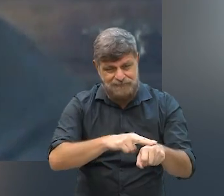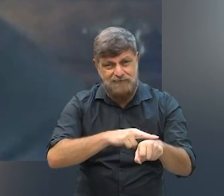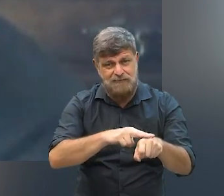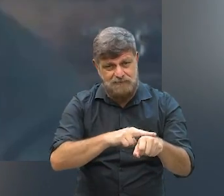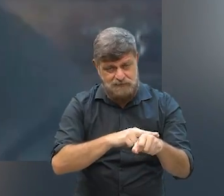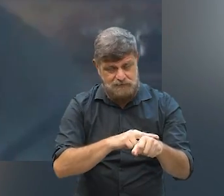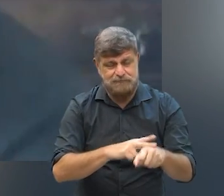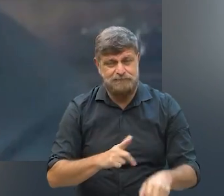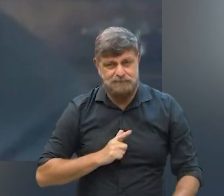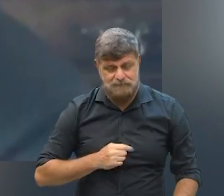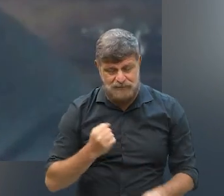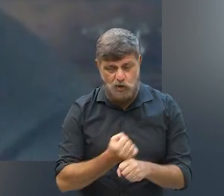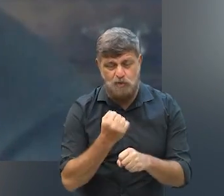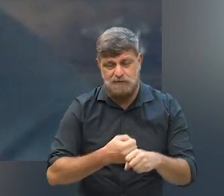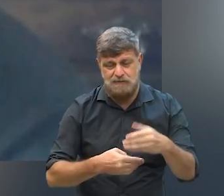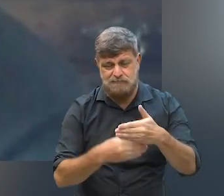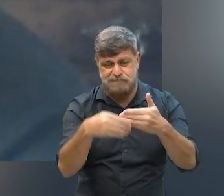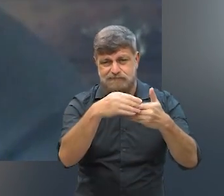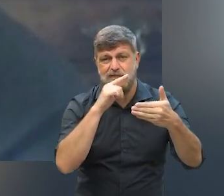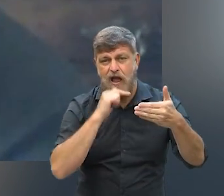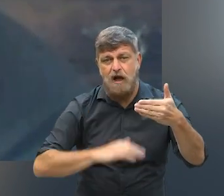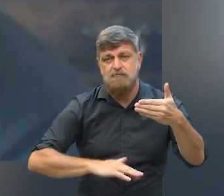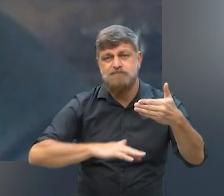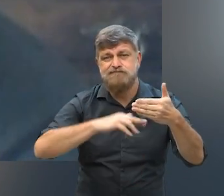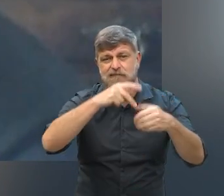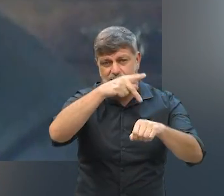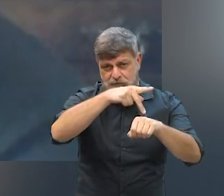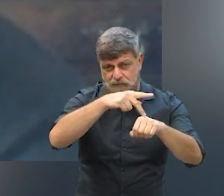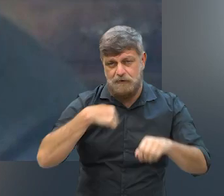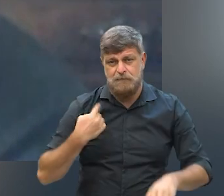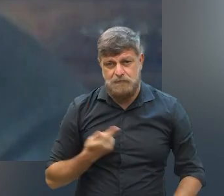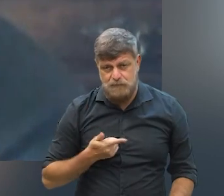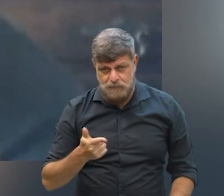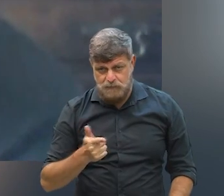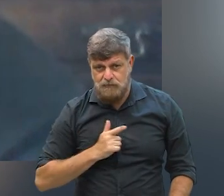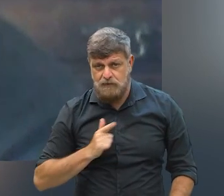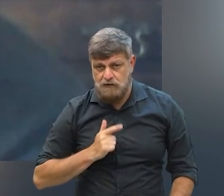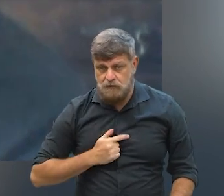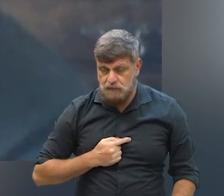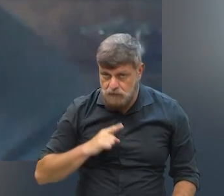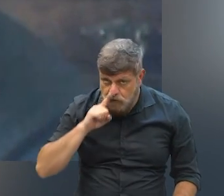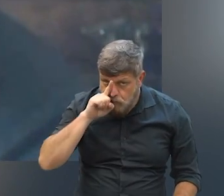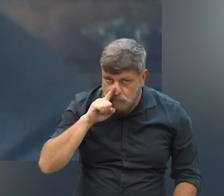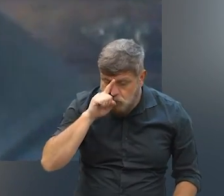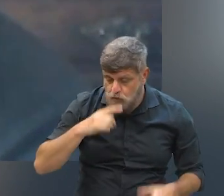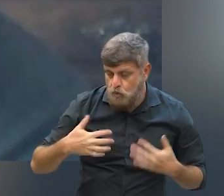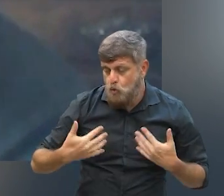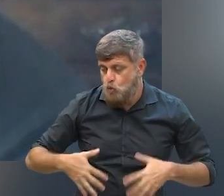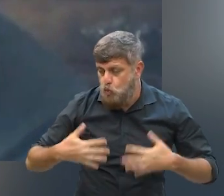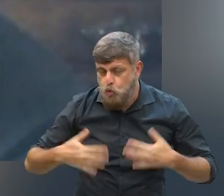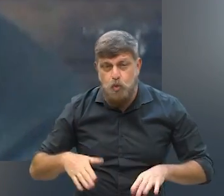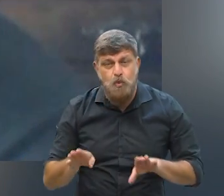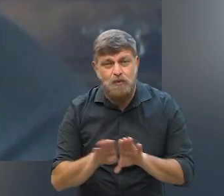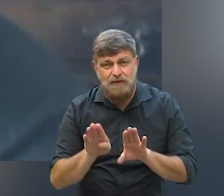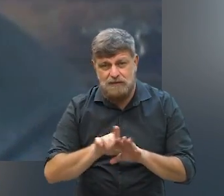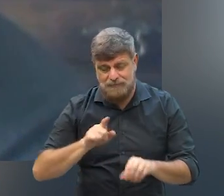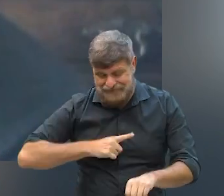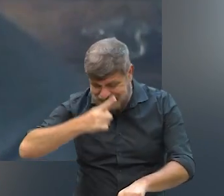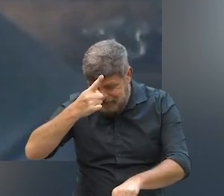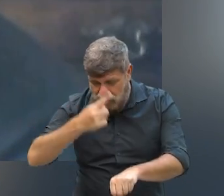florestal. Então, nós estamos com algumas demandas sérias, inclusive, neste